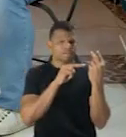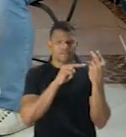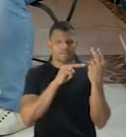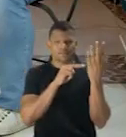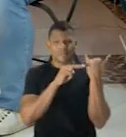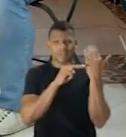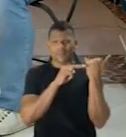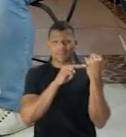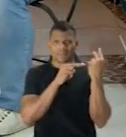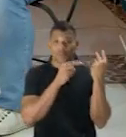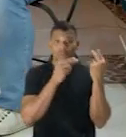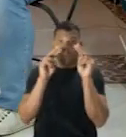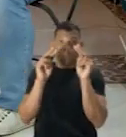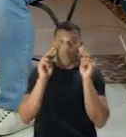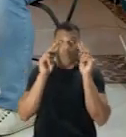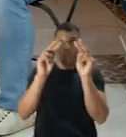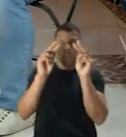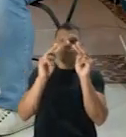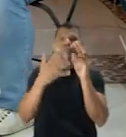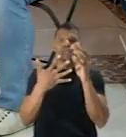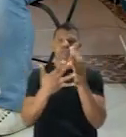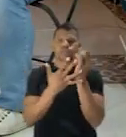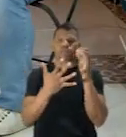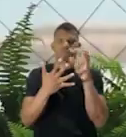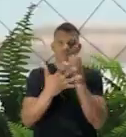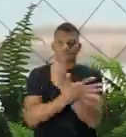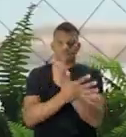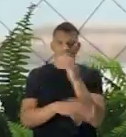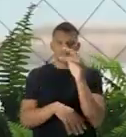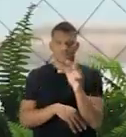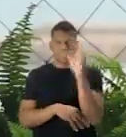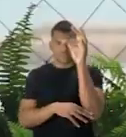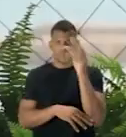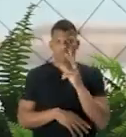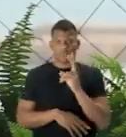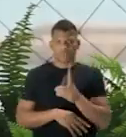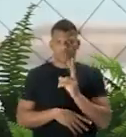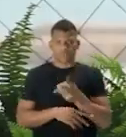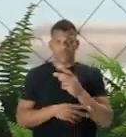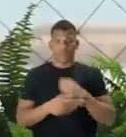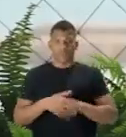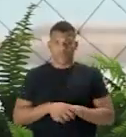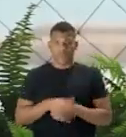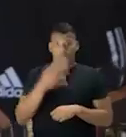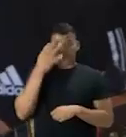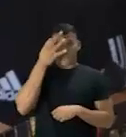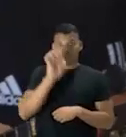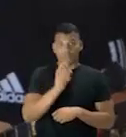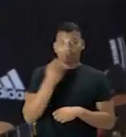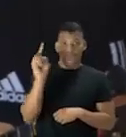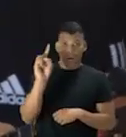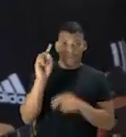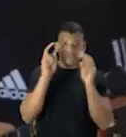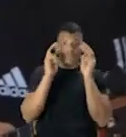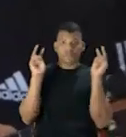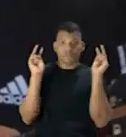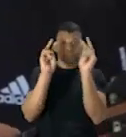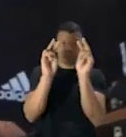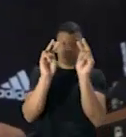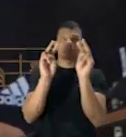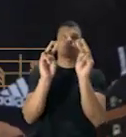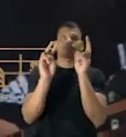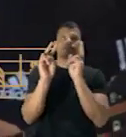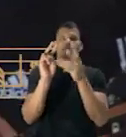até não olhar pra trás, que a vaga da maré vai trazer a